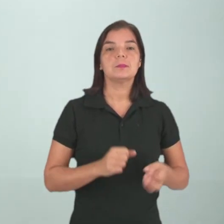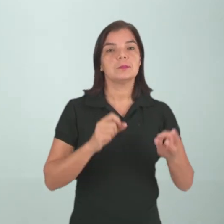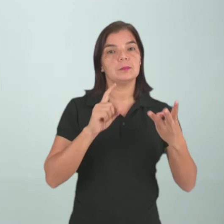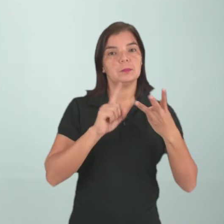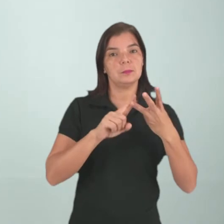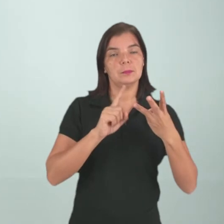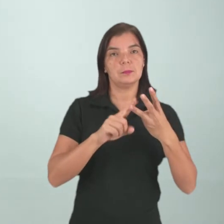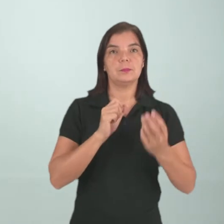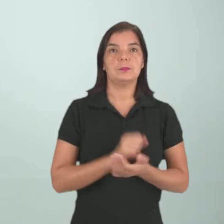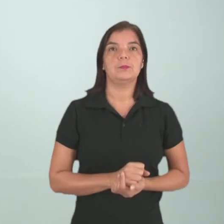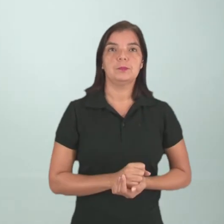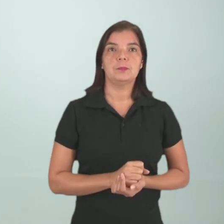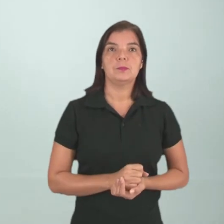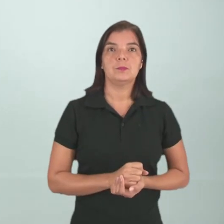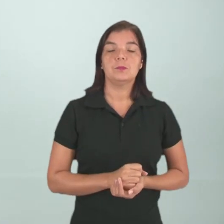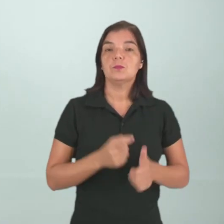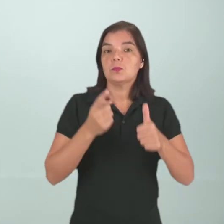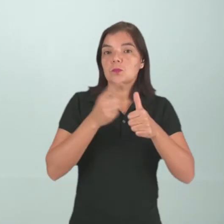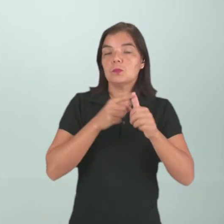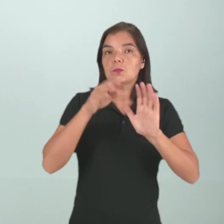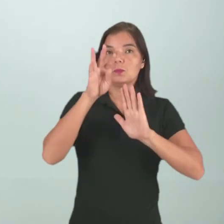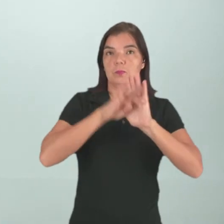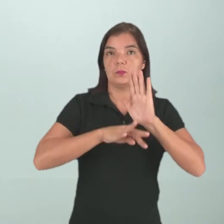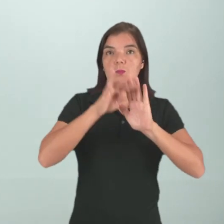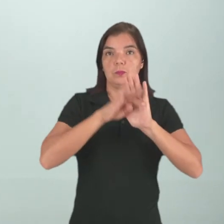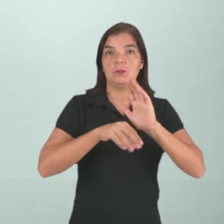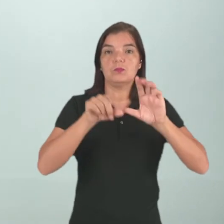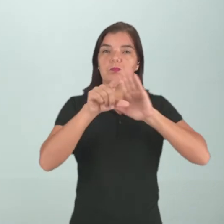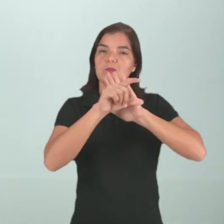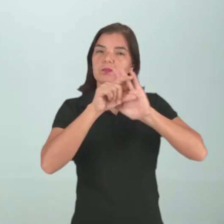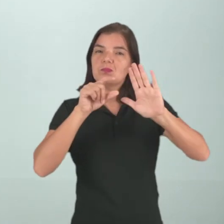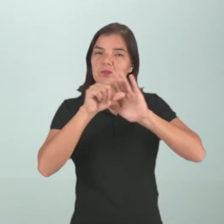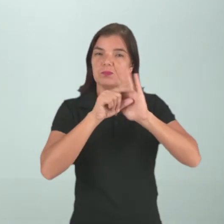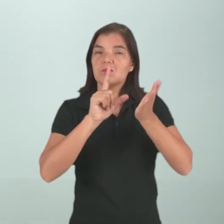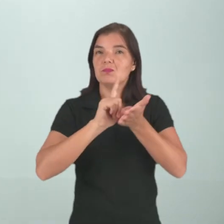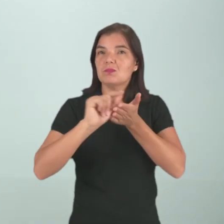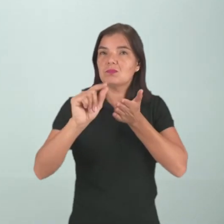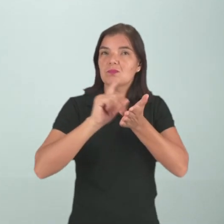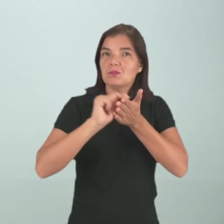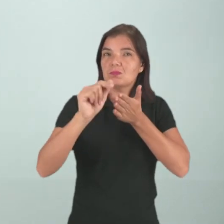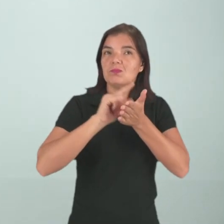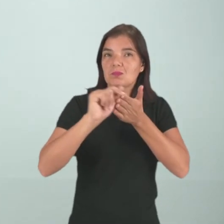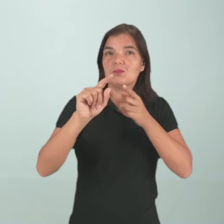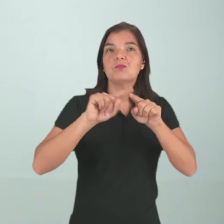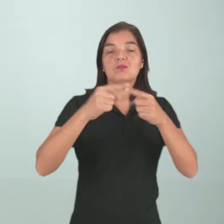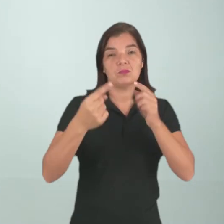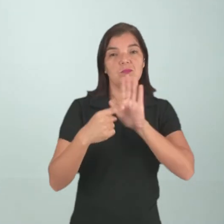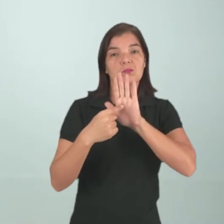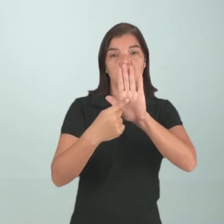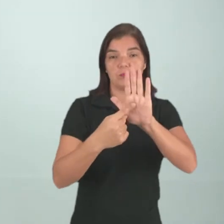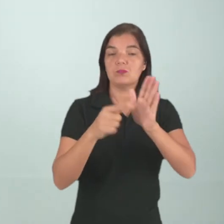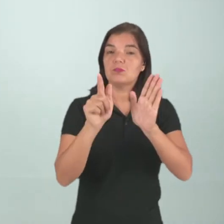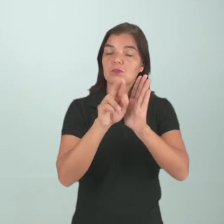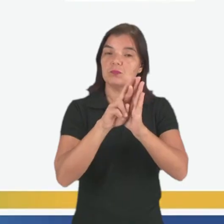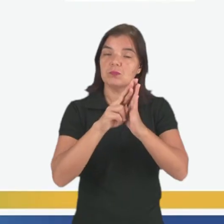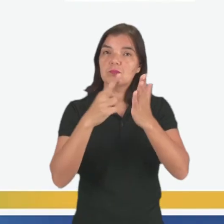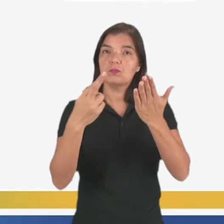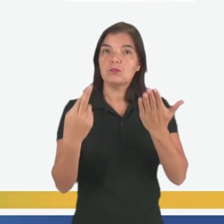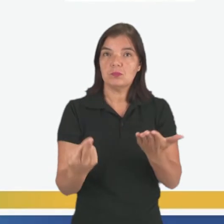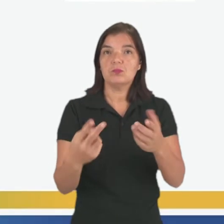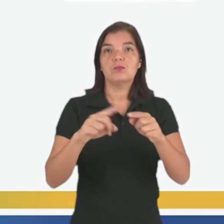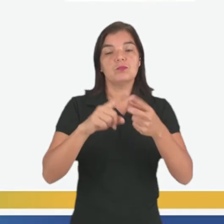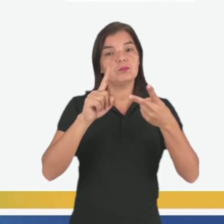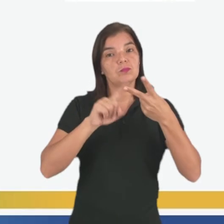A questão 3. O primeiro texto é um trecho de um artigo científico publicado numa revista